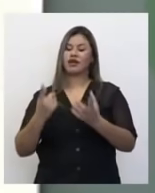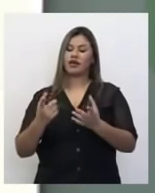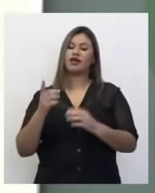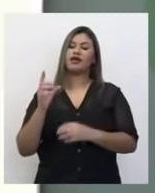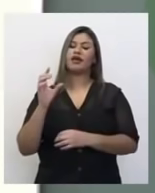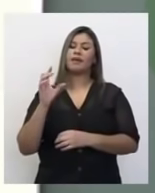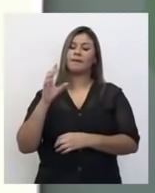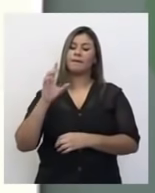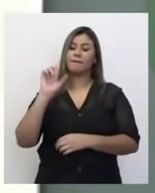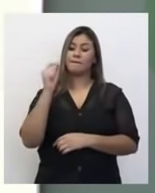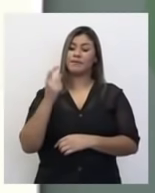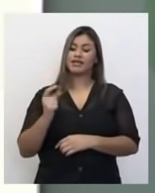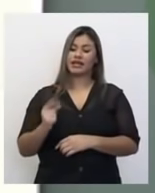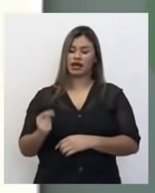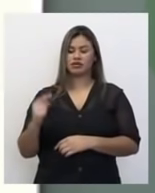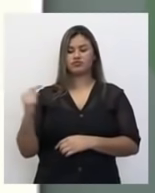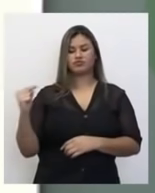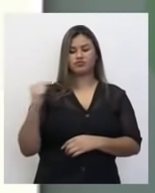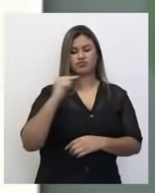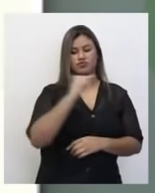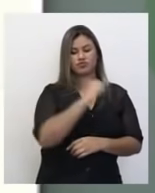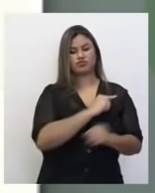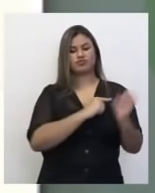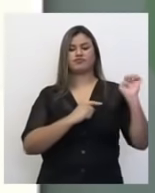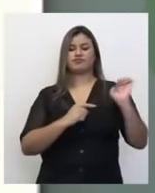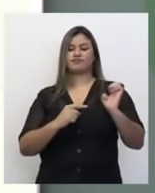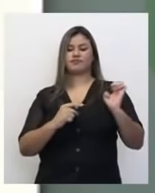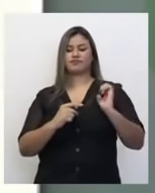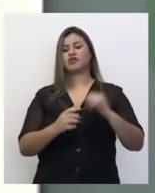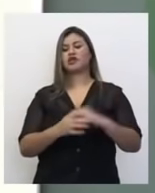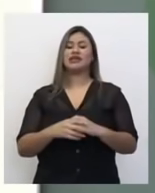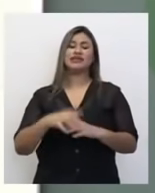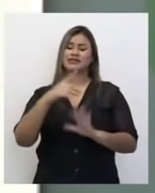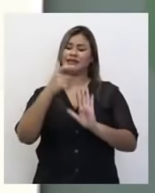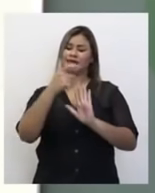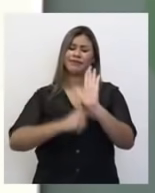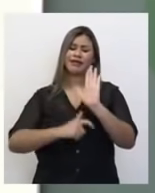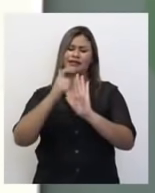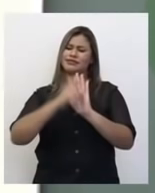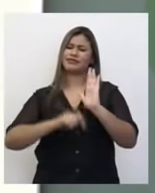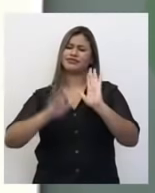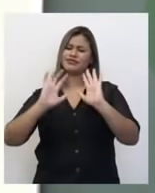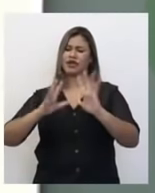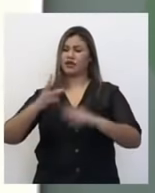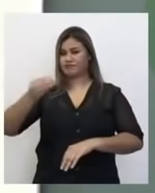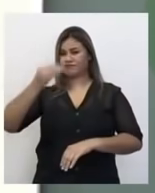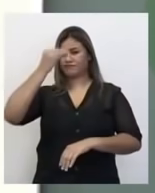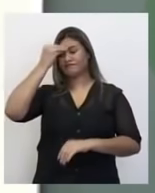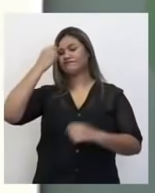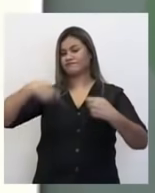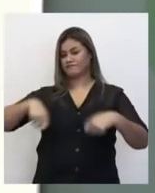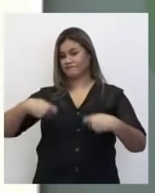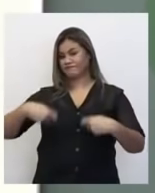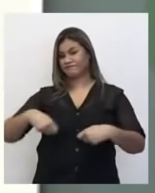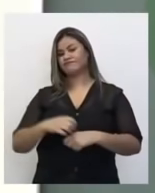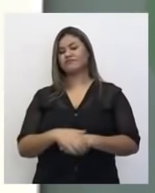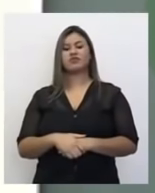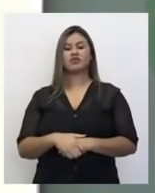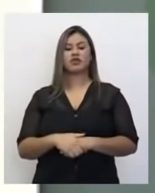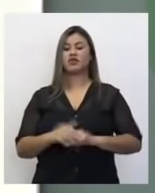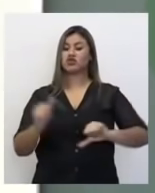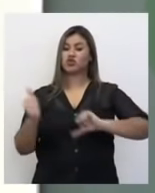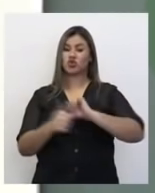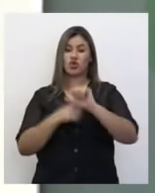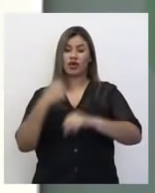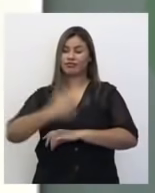tá? E aí isso daqui já é padrão, então isso aqui é a decoreba que você tem que ter. Isso aí. Ninguém muda isso